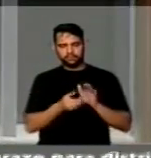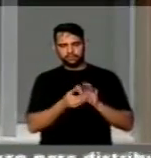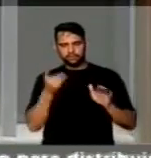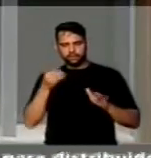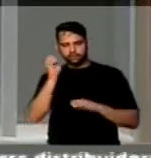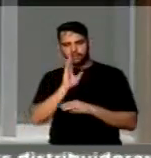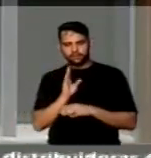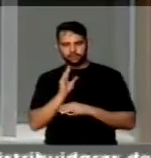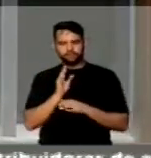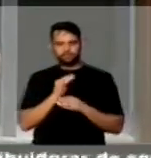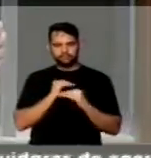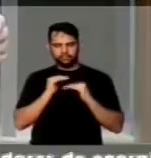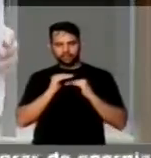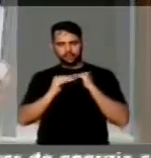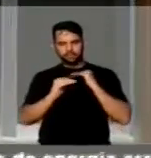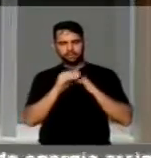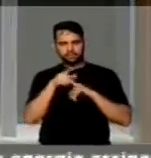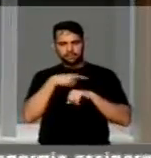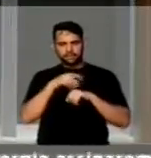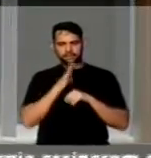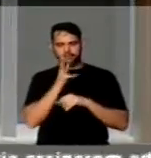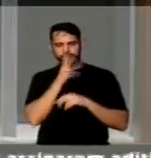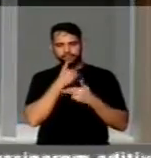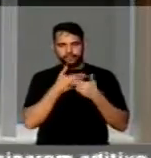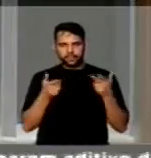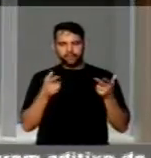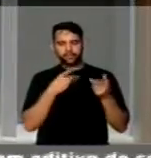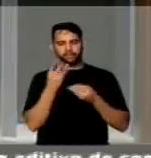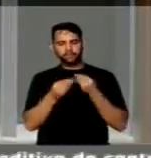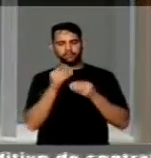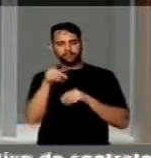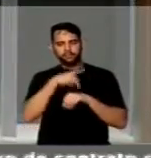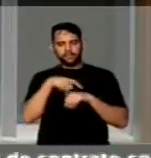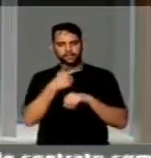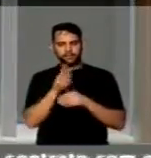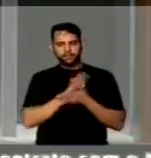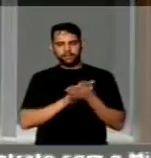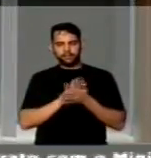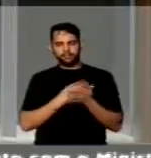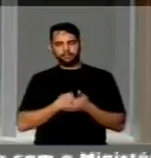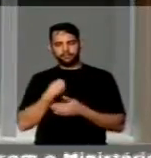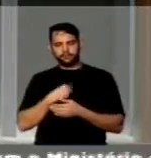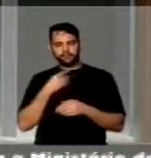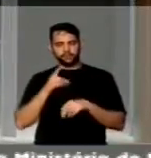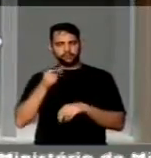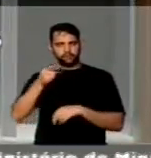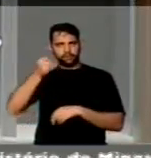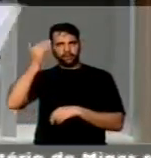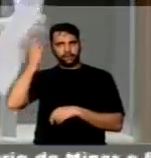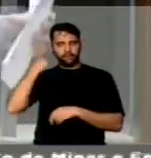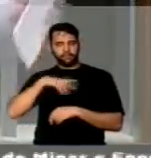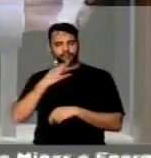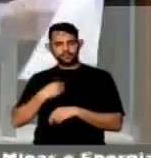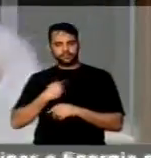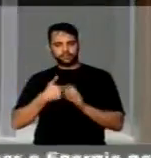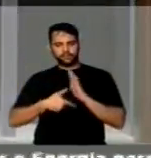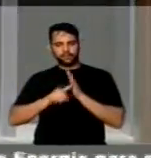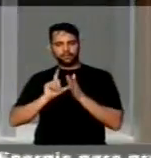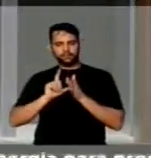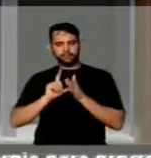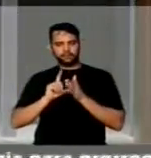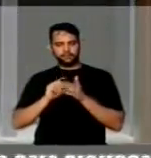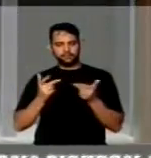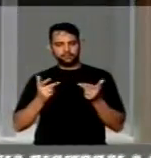Tirar o Brasil do alinhamento com países atrasados, com países ainda que vivem no tempo de antes da queda do Muro